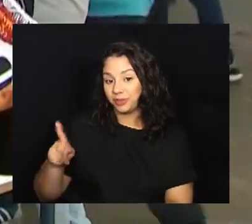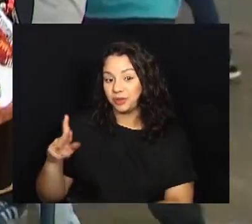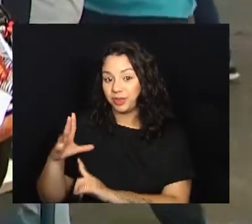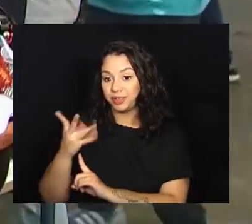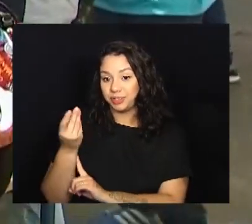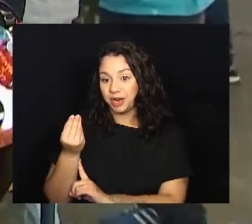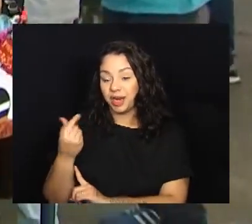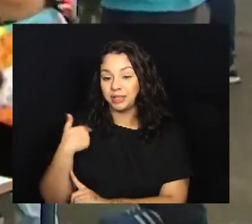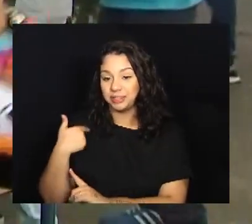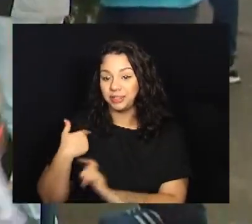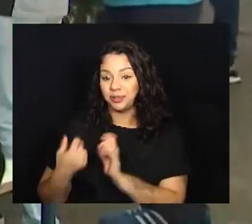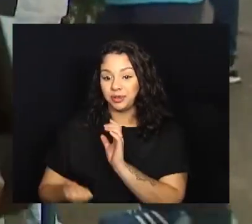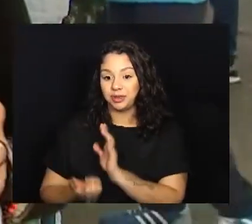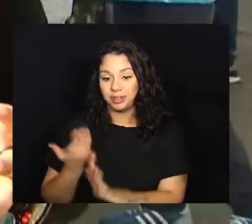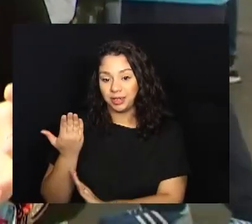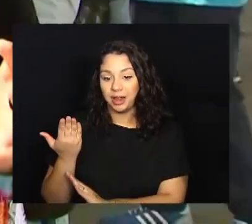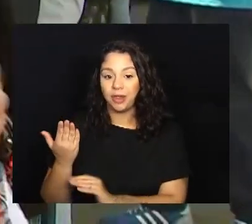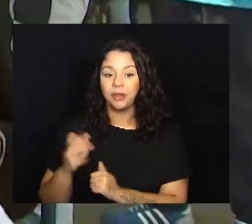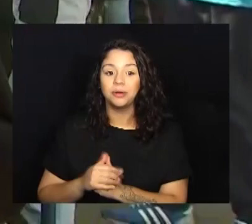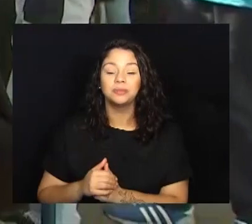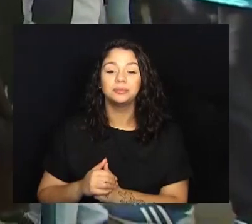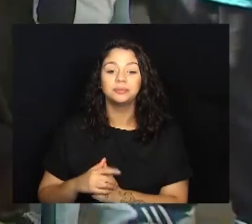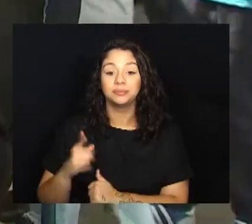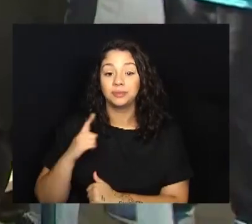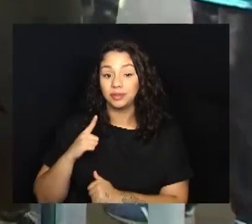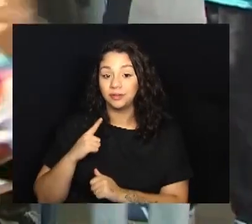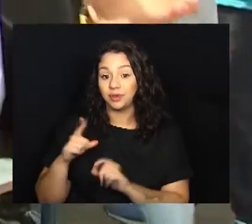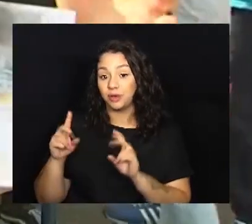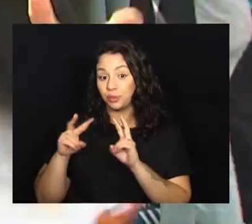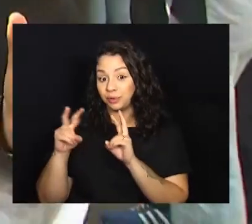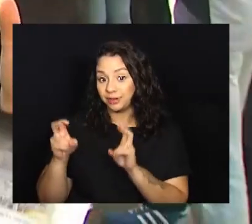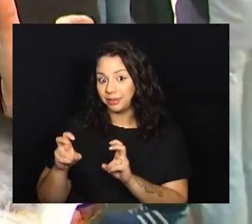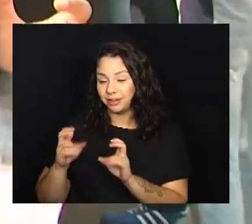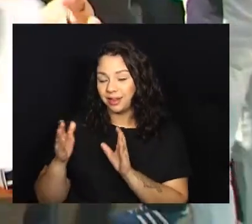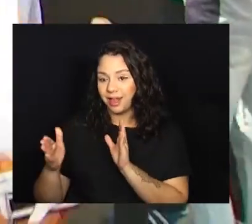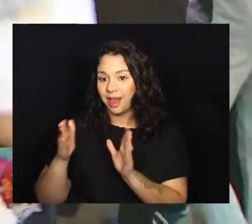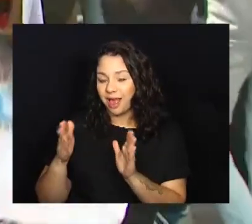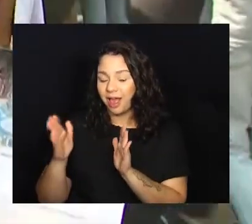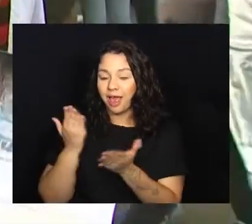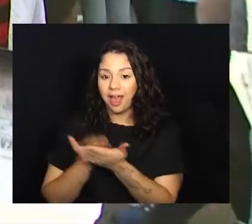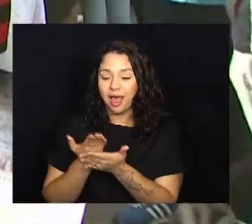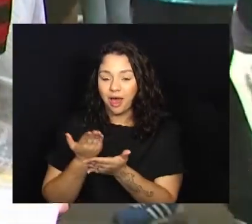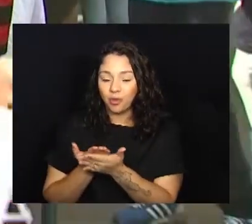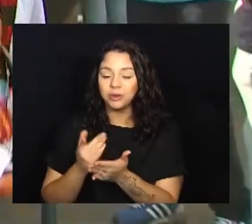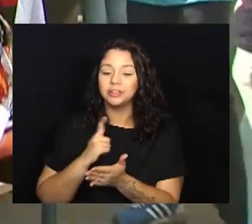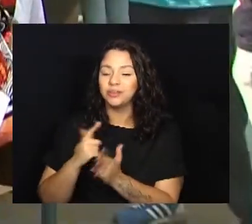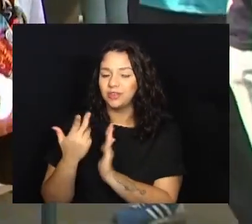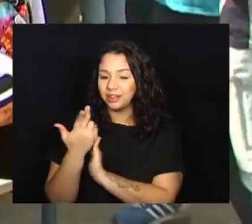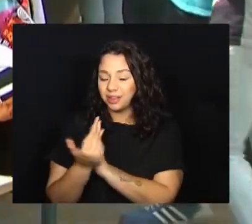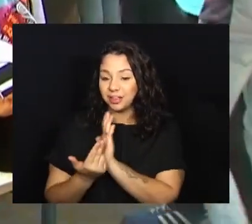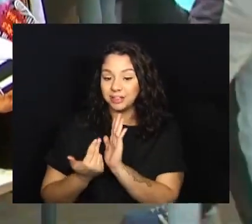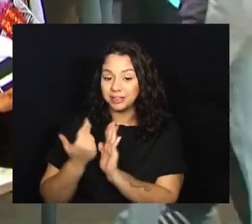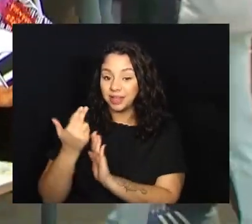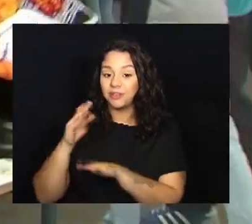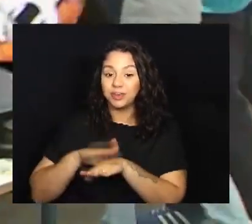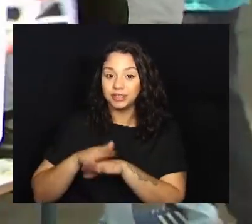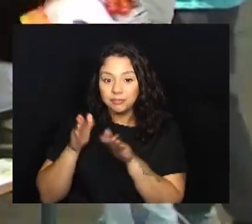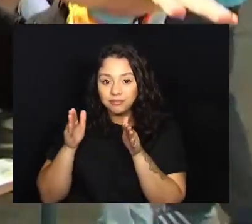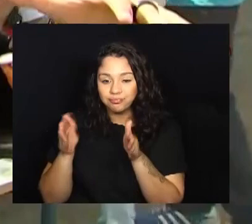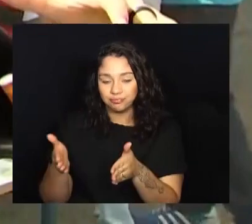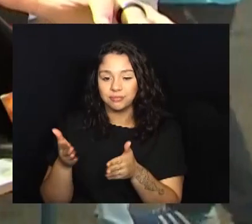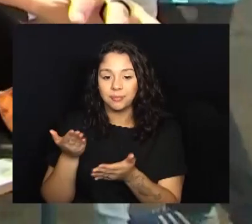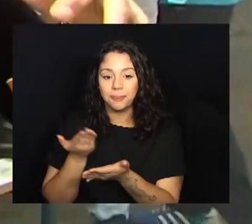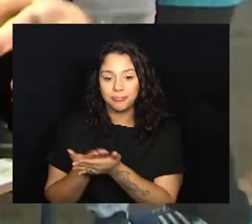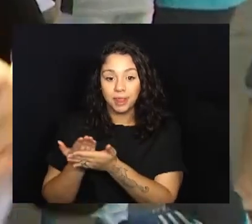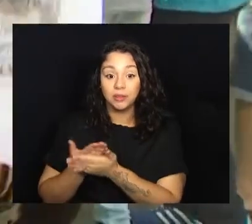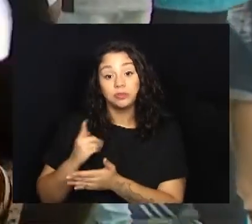trabalhos, ela tirava um tempo, ou tirava uma aula e fazia com que a gente fizesse os desenhos na aula dela. Aí tinha mais